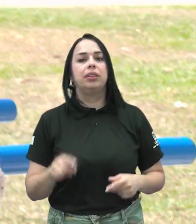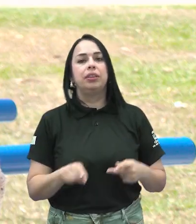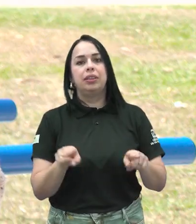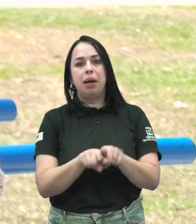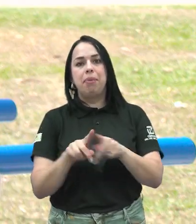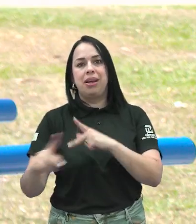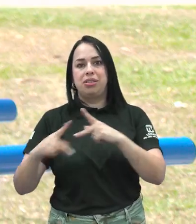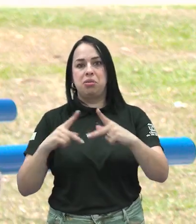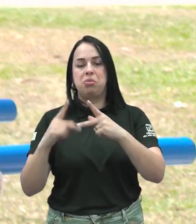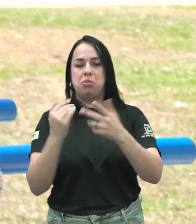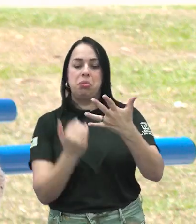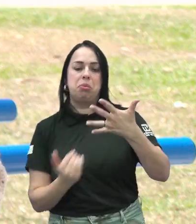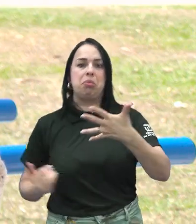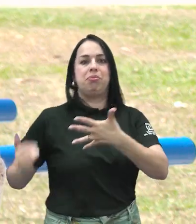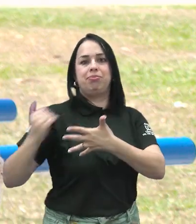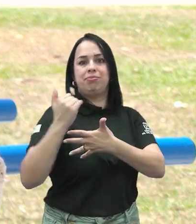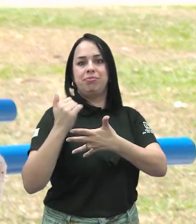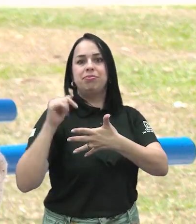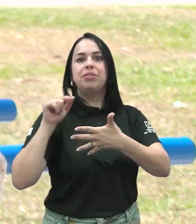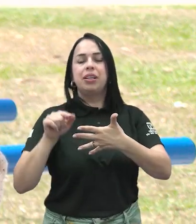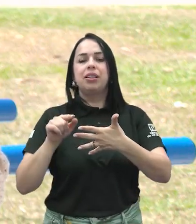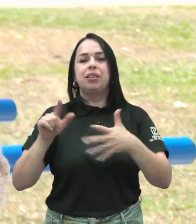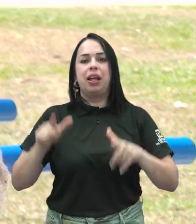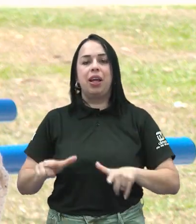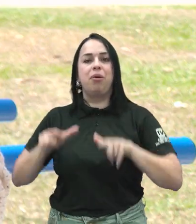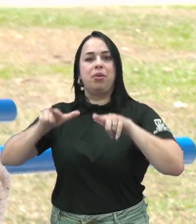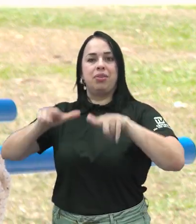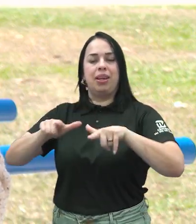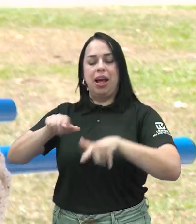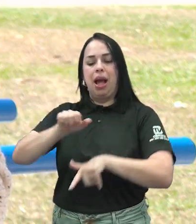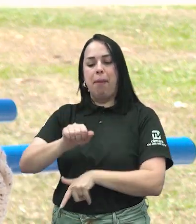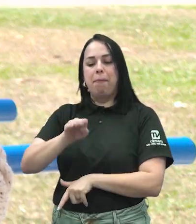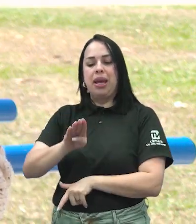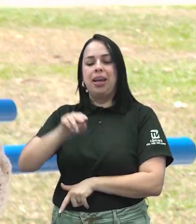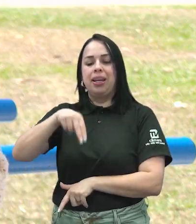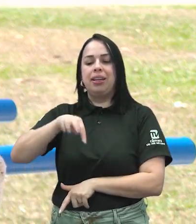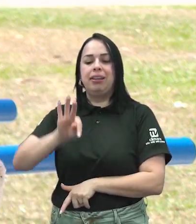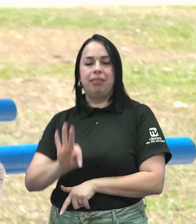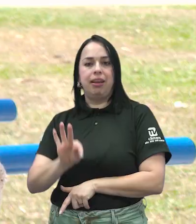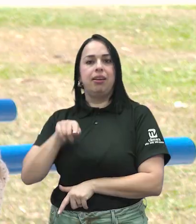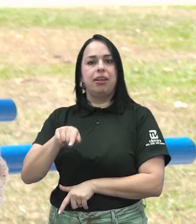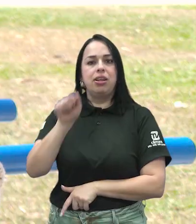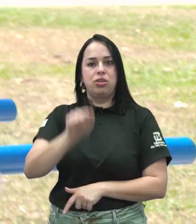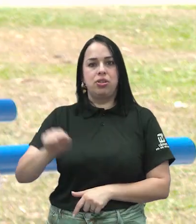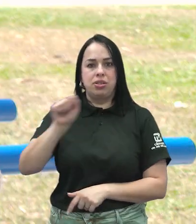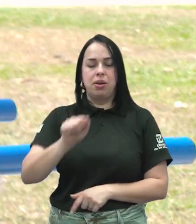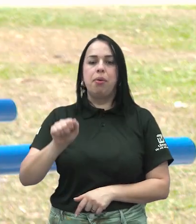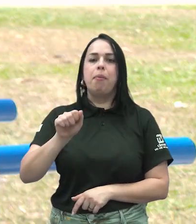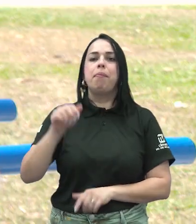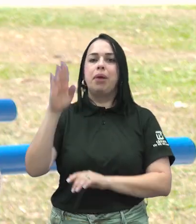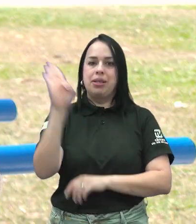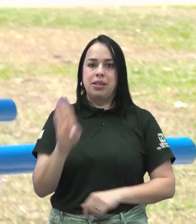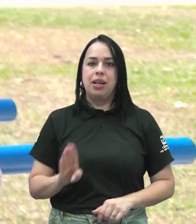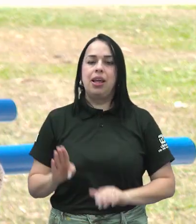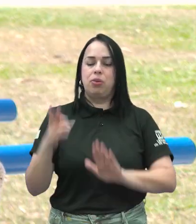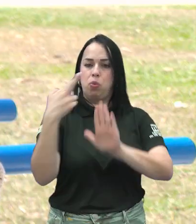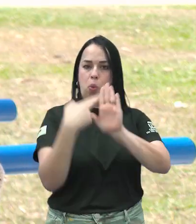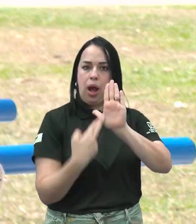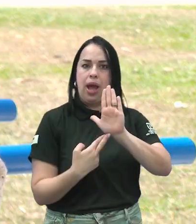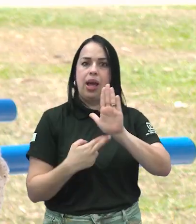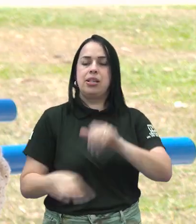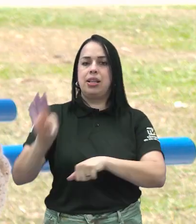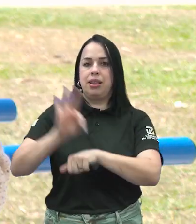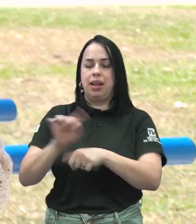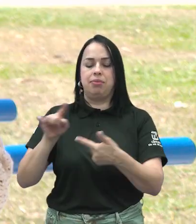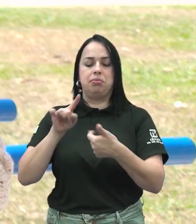outro ranking, São José dos Campos também é destaque. A cidade é certificada pela ABNT, Associação Brasileira de Normas